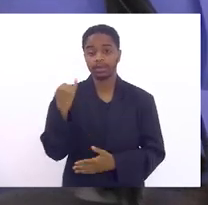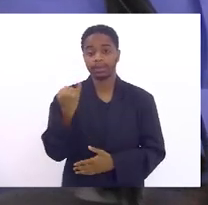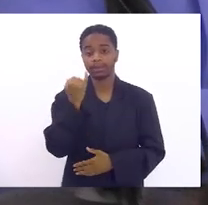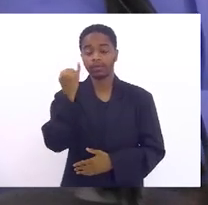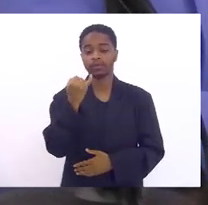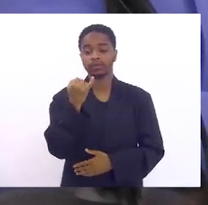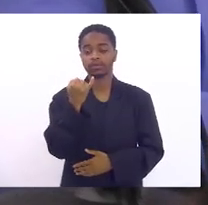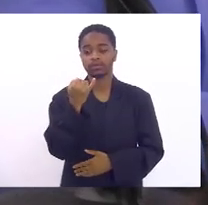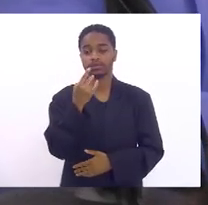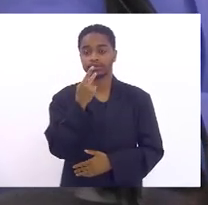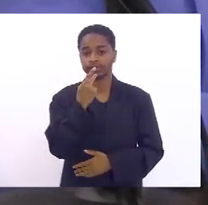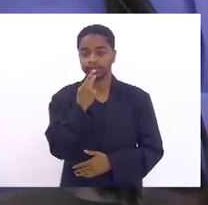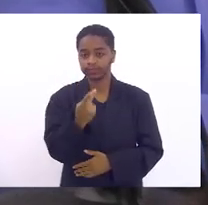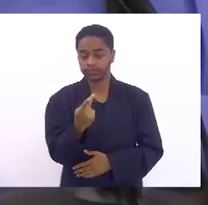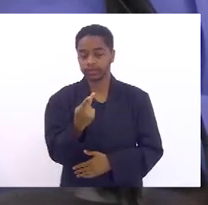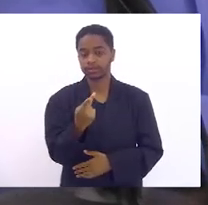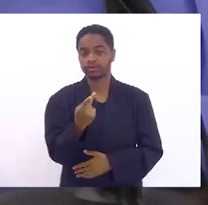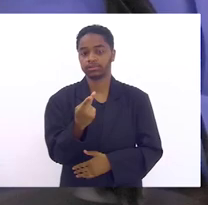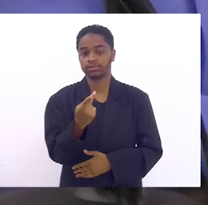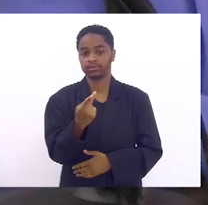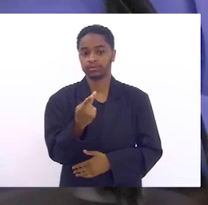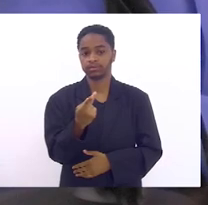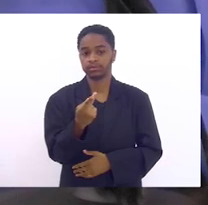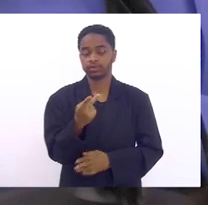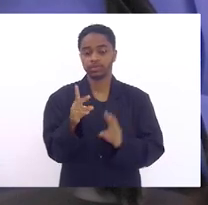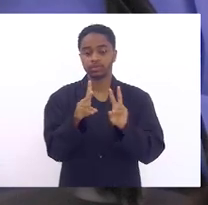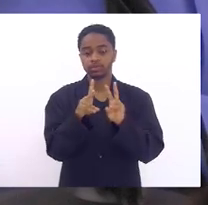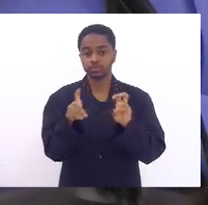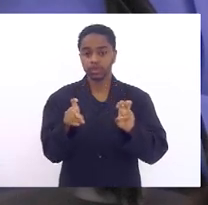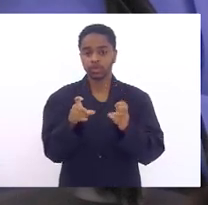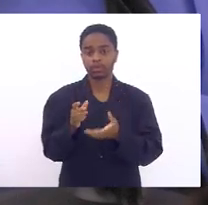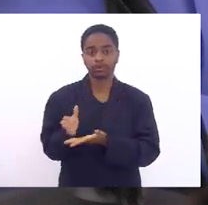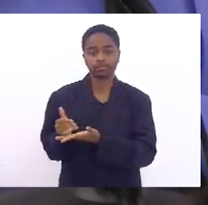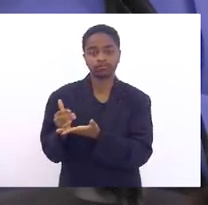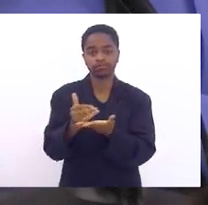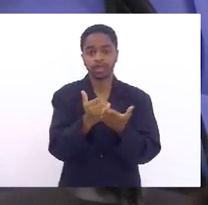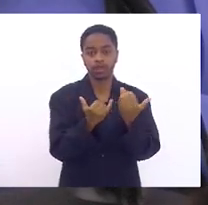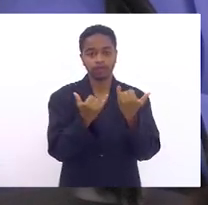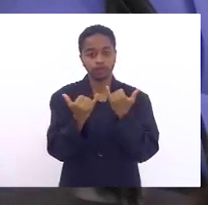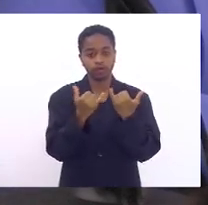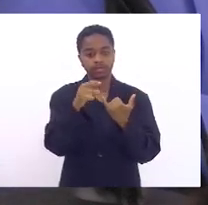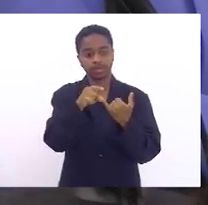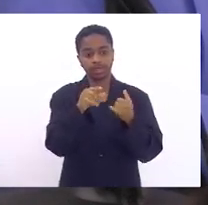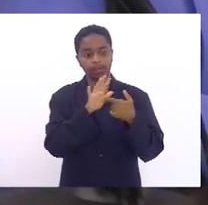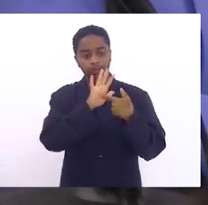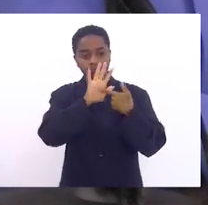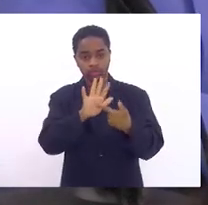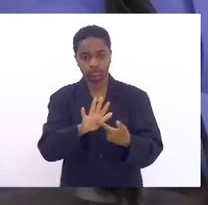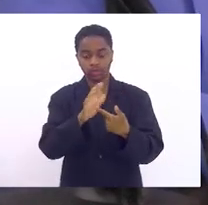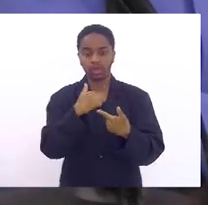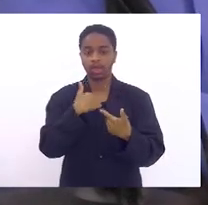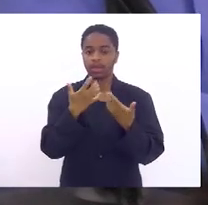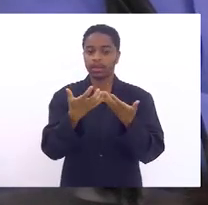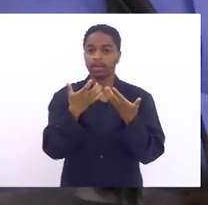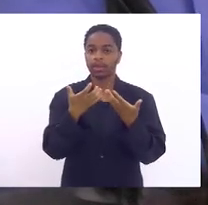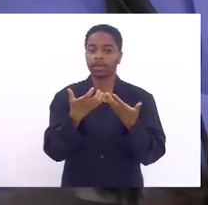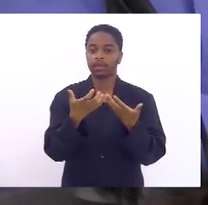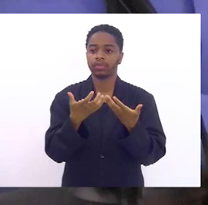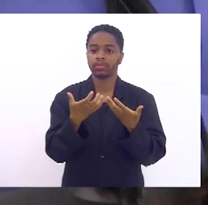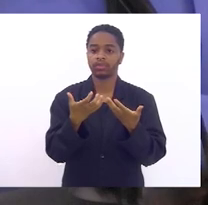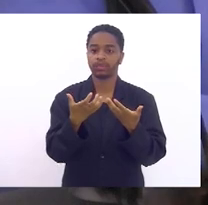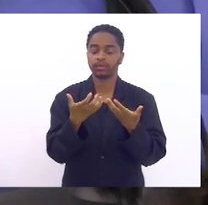a gente falar e aí eh eh em relação aos dados que a que a deputada apresentou eu gostaria só de colocar